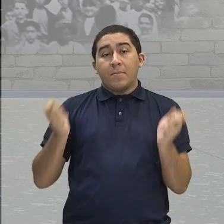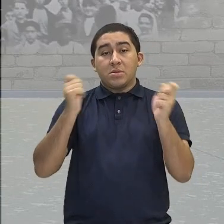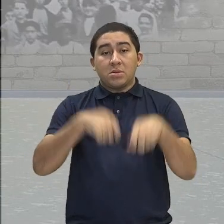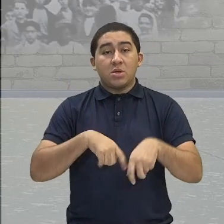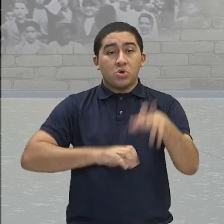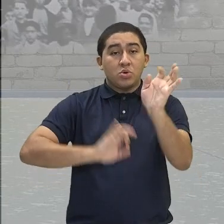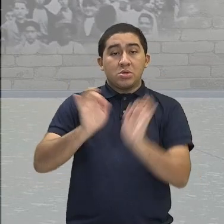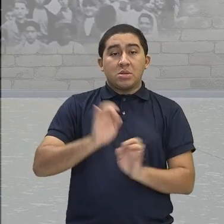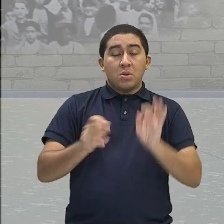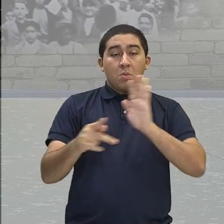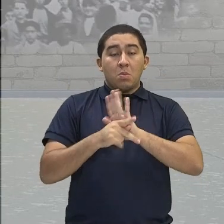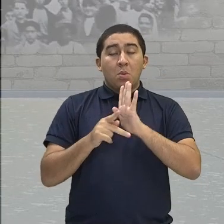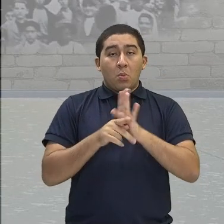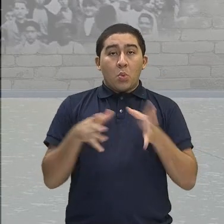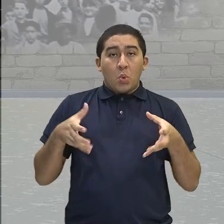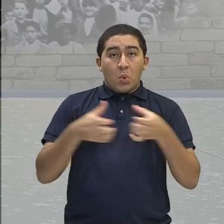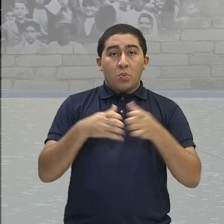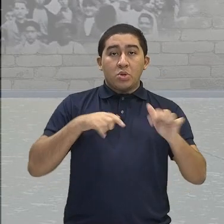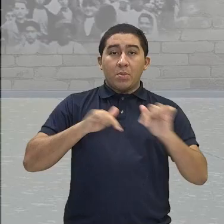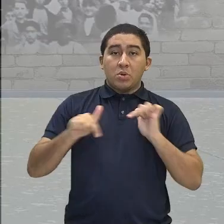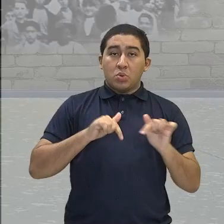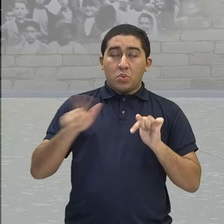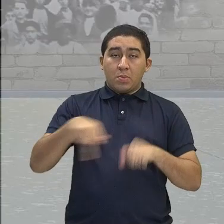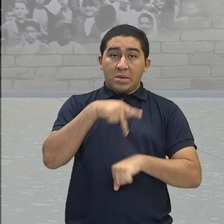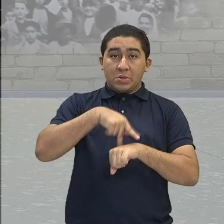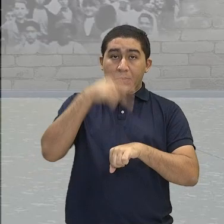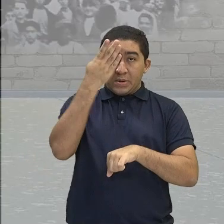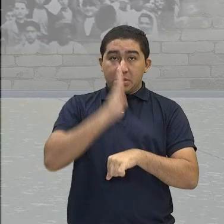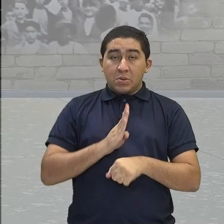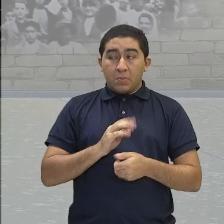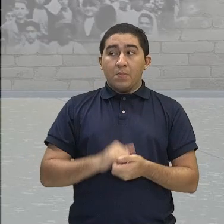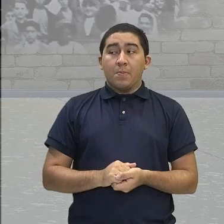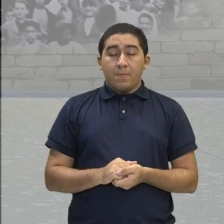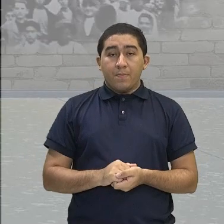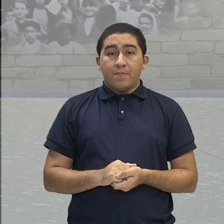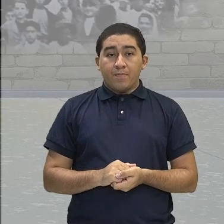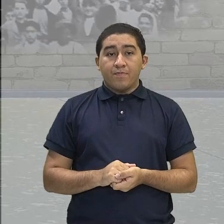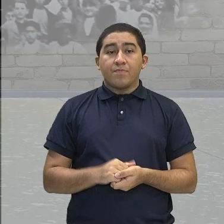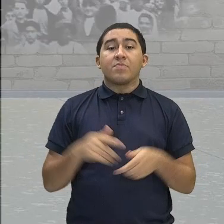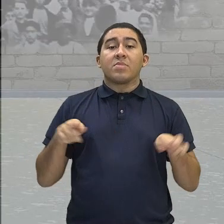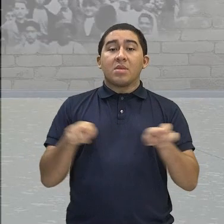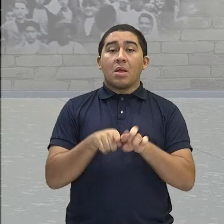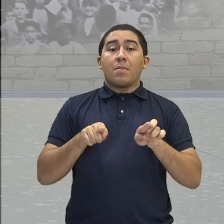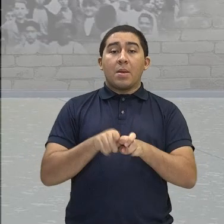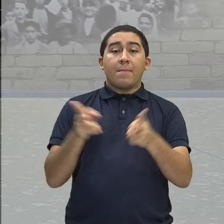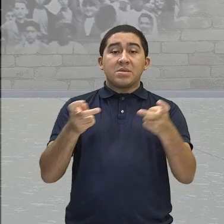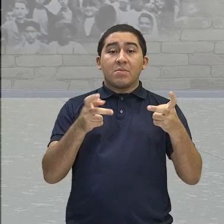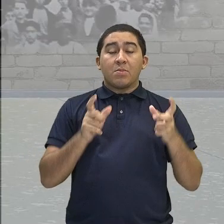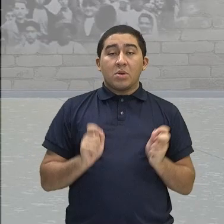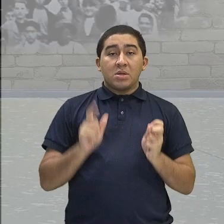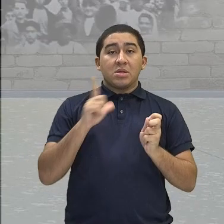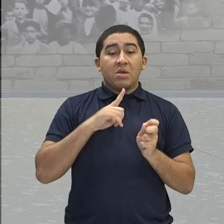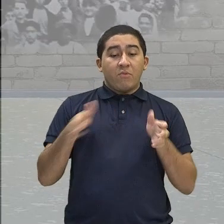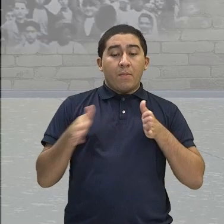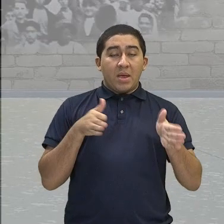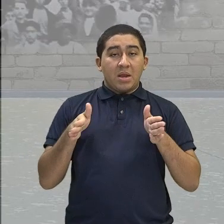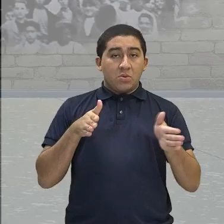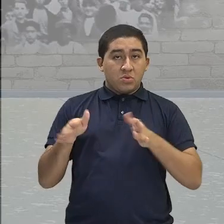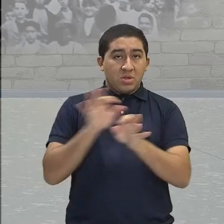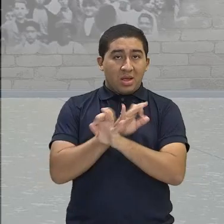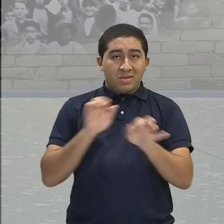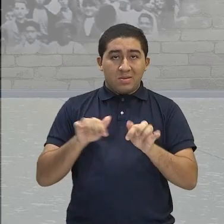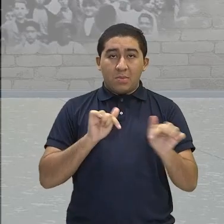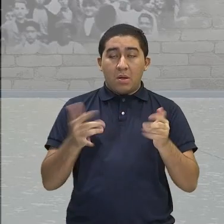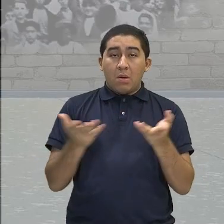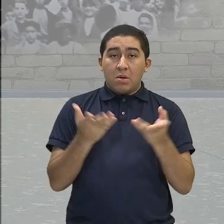de organização da classe trabalhadora no Brasil. Vimos a questão da greve geral, agora vamos para o